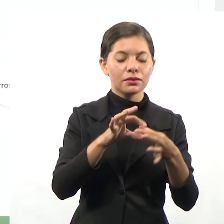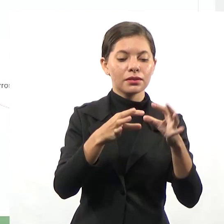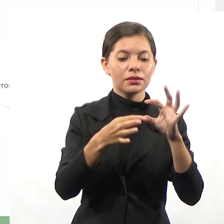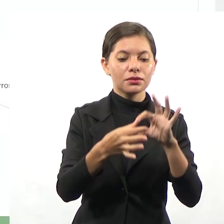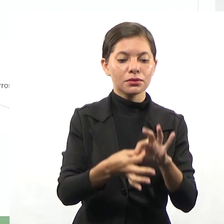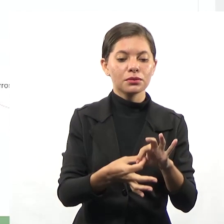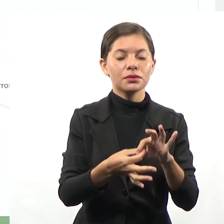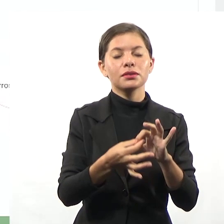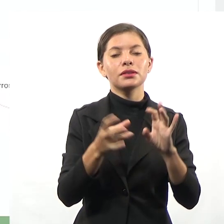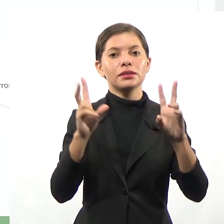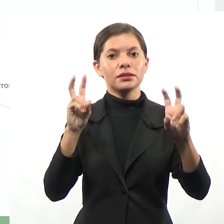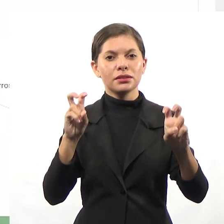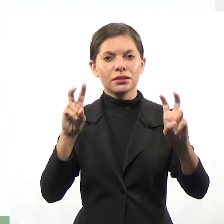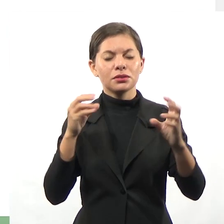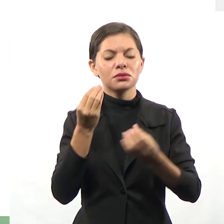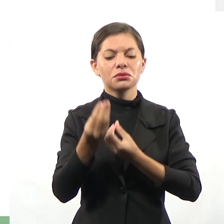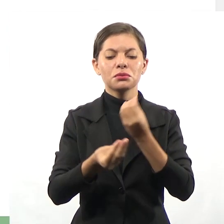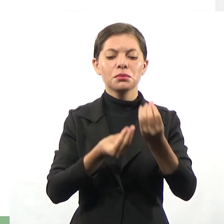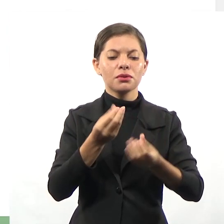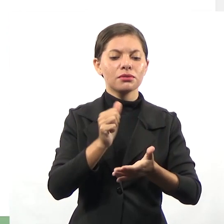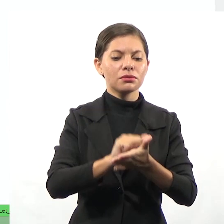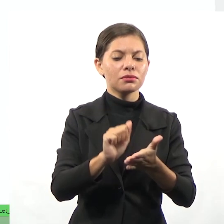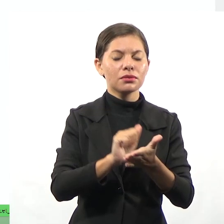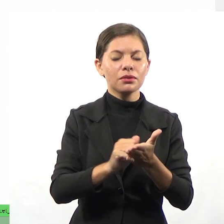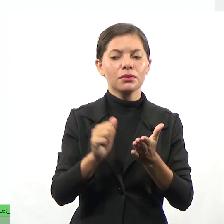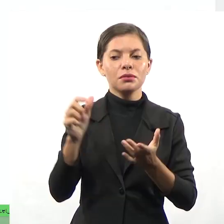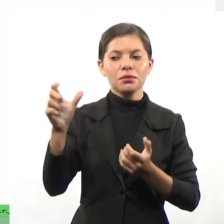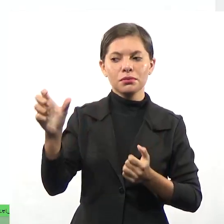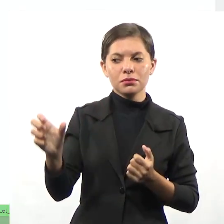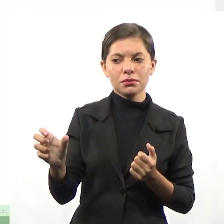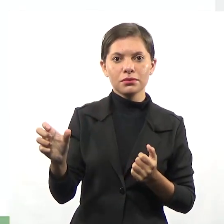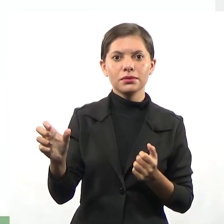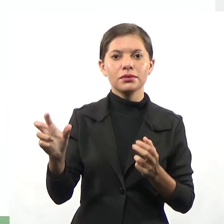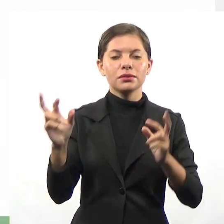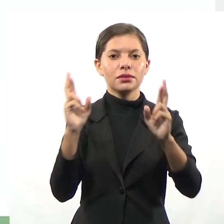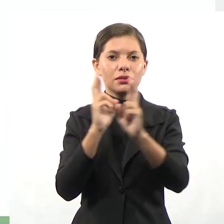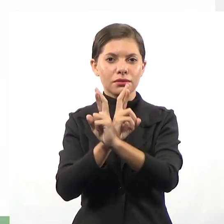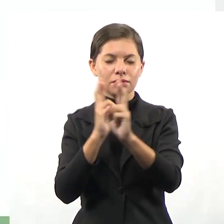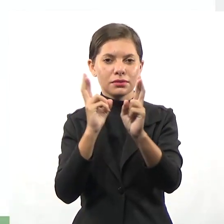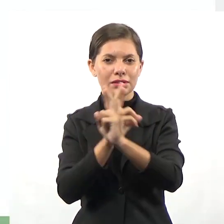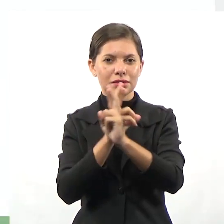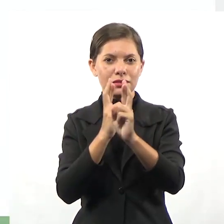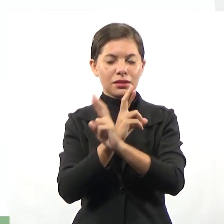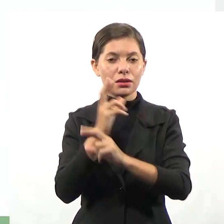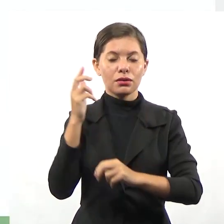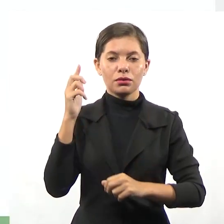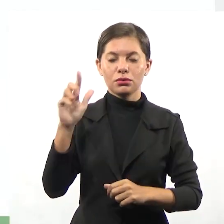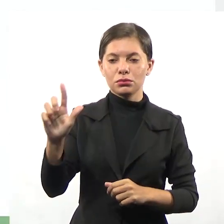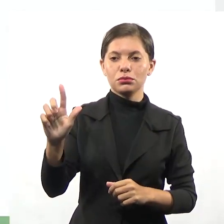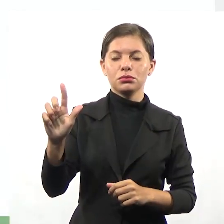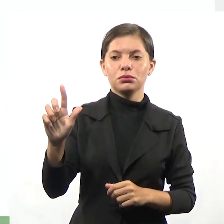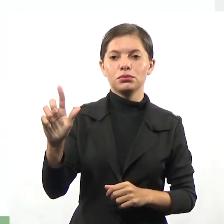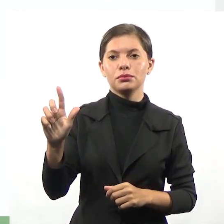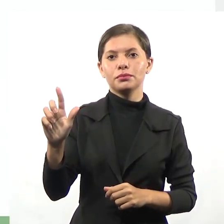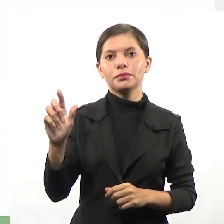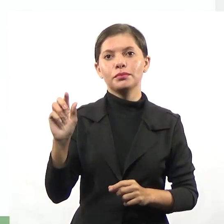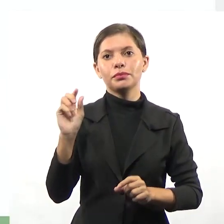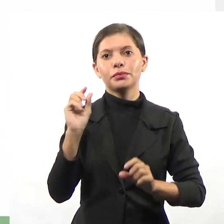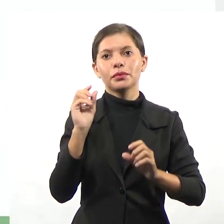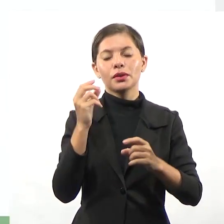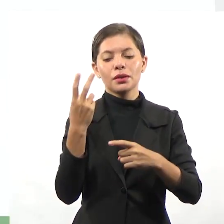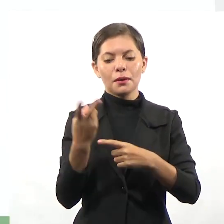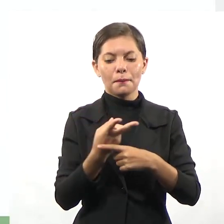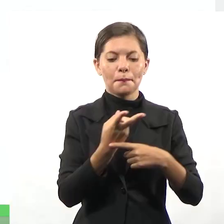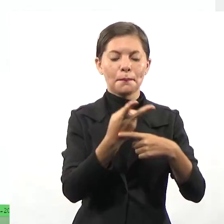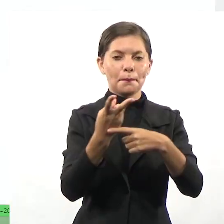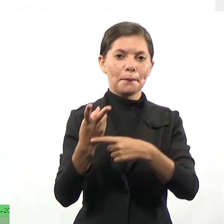autores? Além disso, eu posso fazer uma busca por periódicos. Então, ó, às vezes,